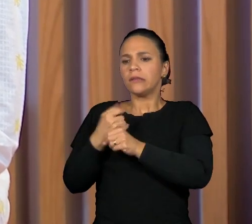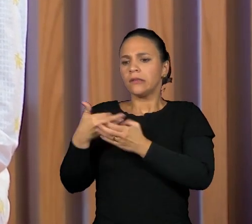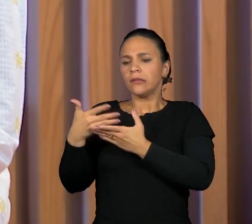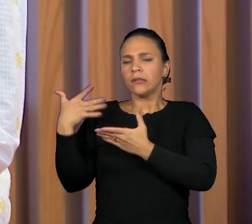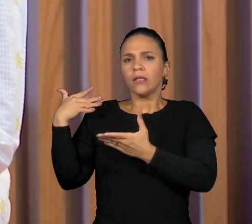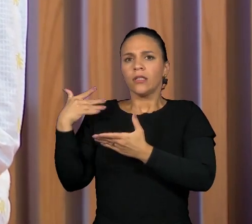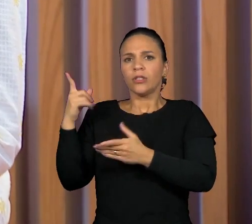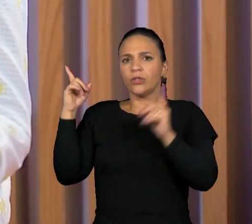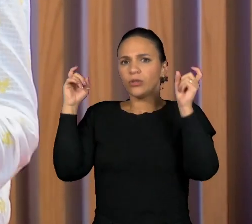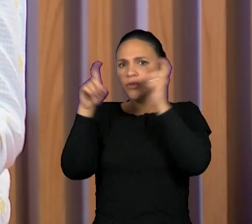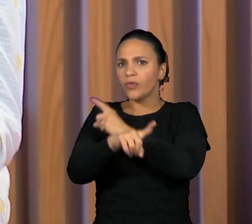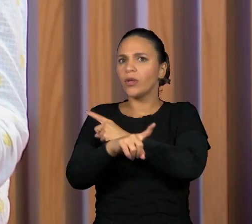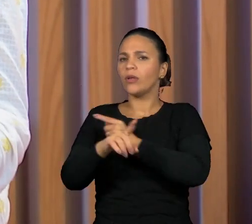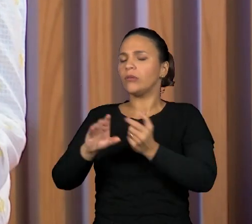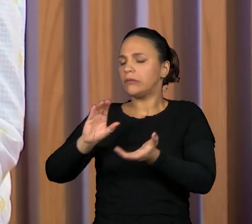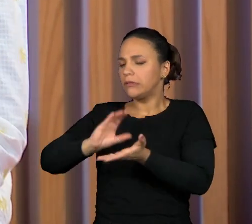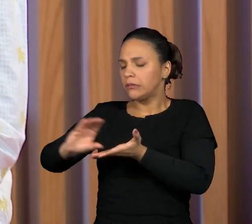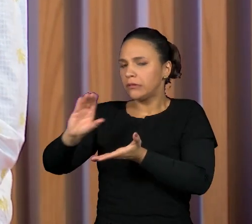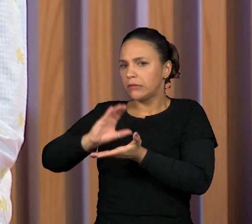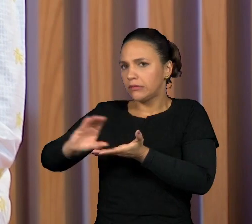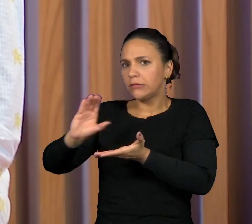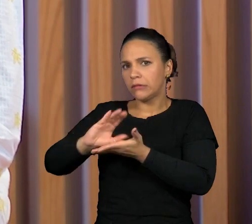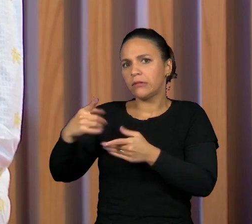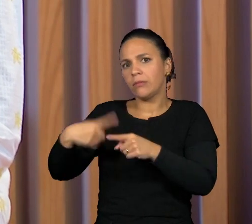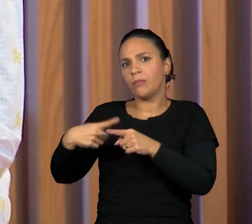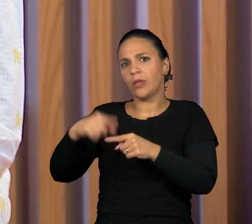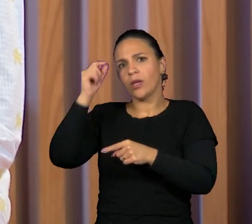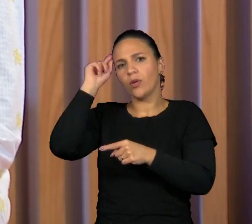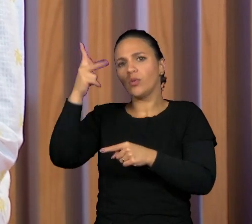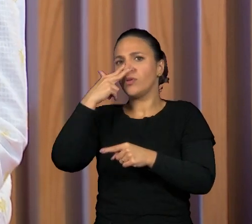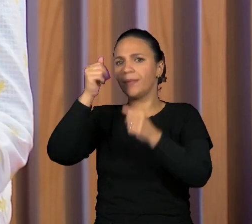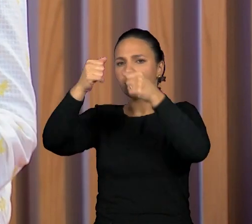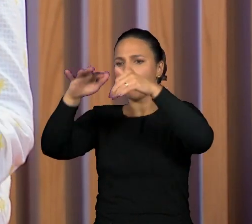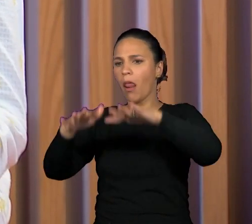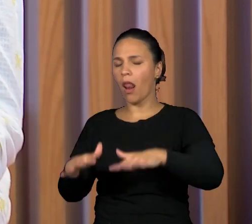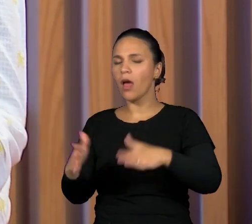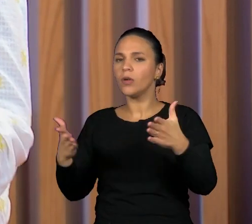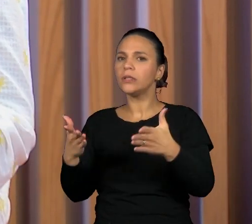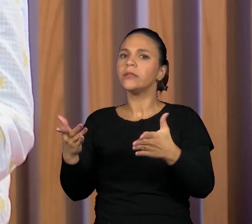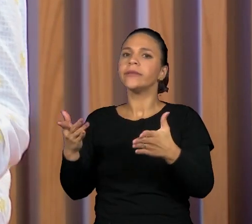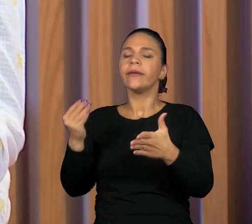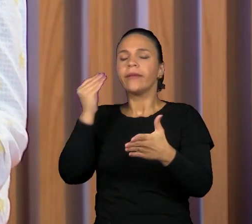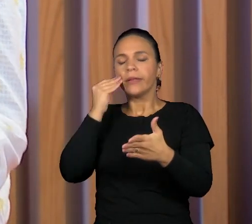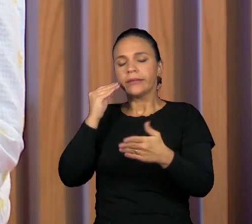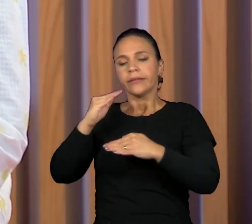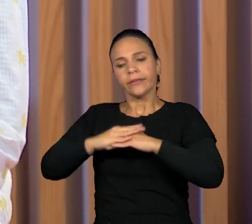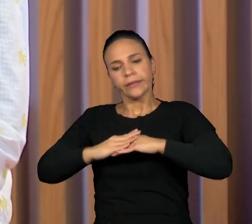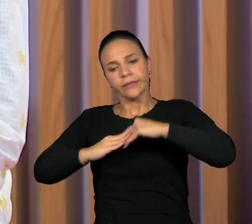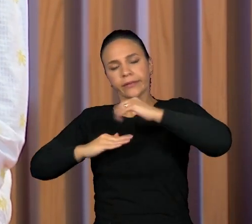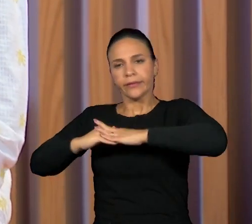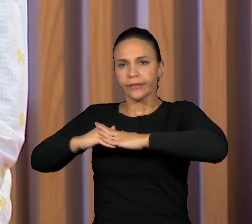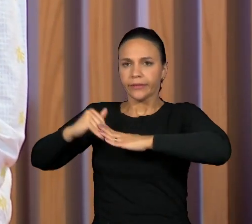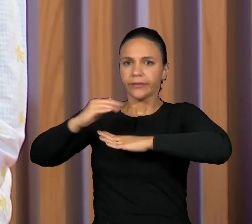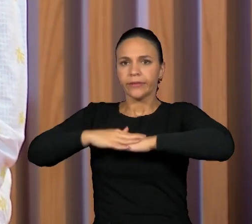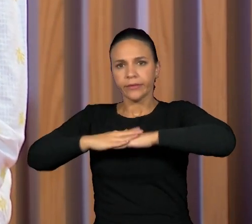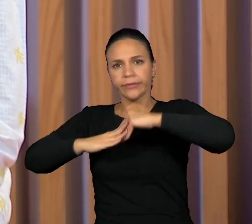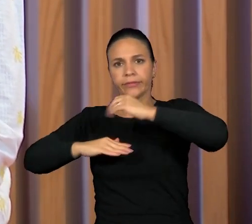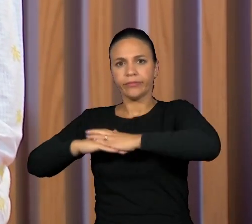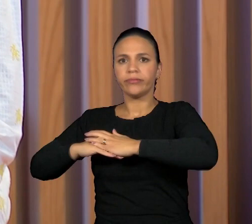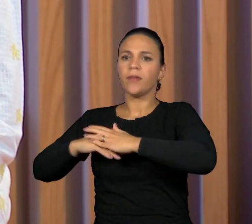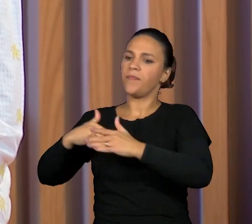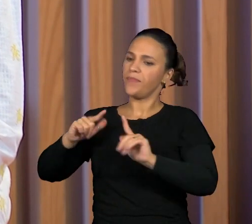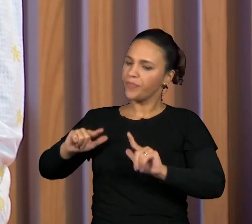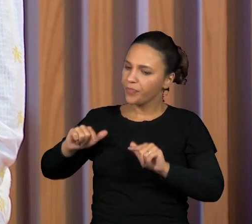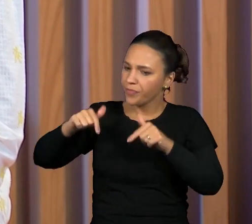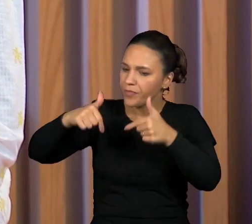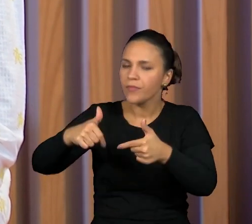anos de um desmonte aí da nossa cultura, e que hoje a gente vai buscando aí por meio de trabalhos com